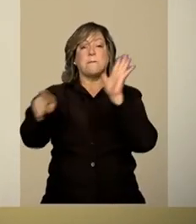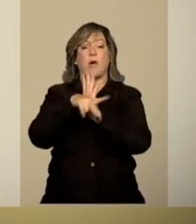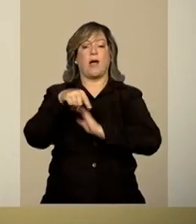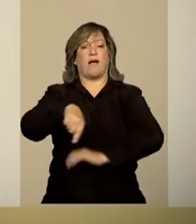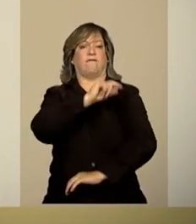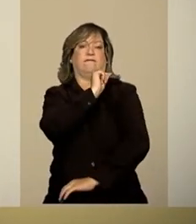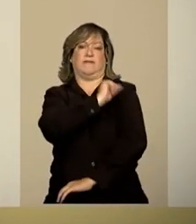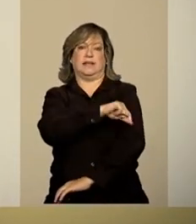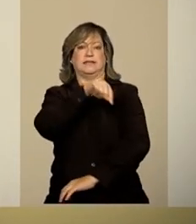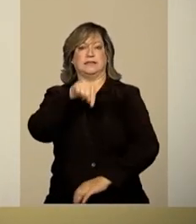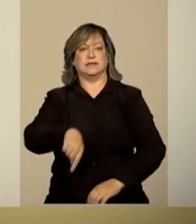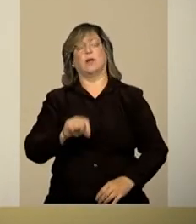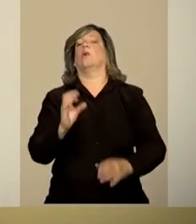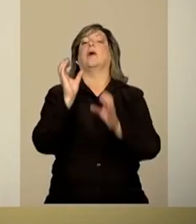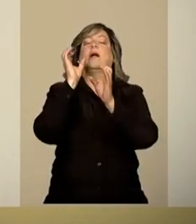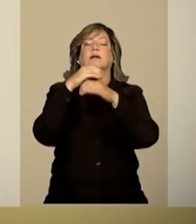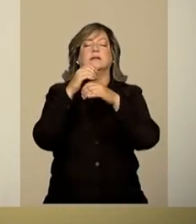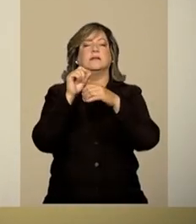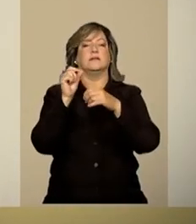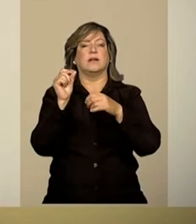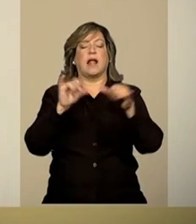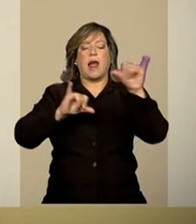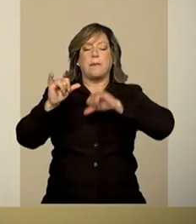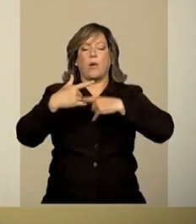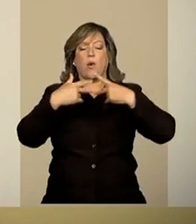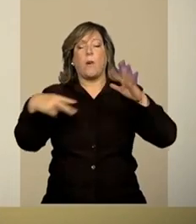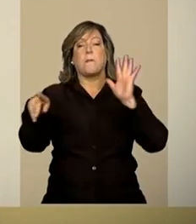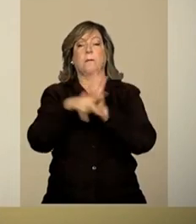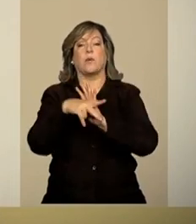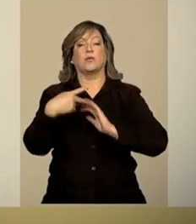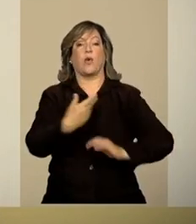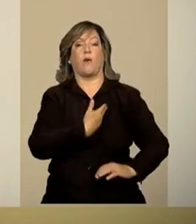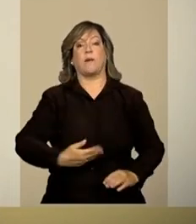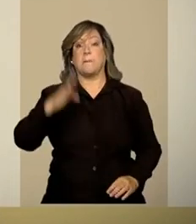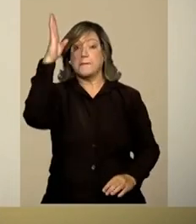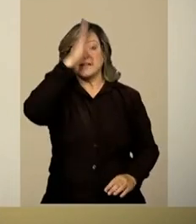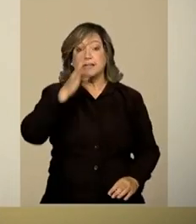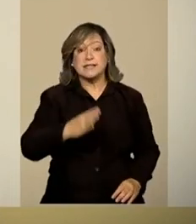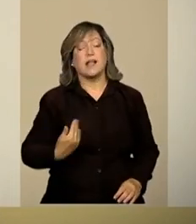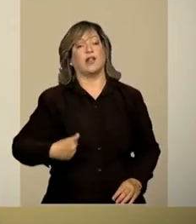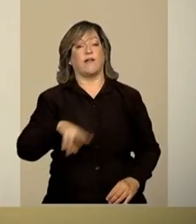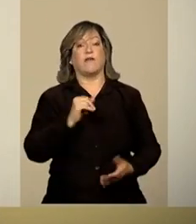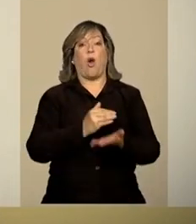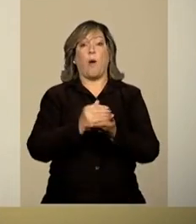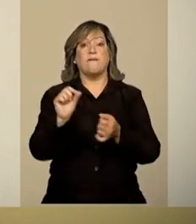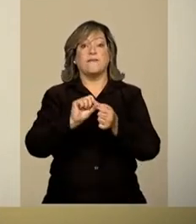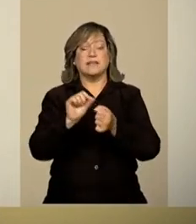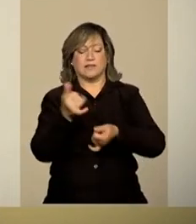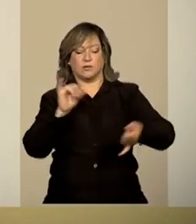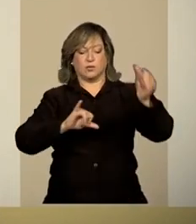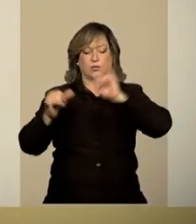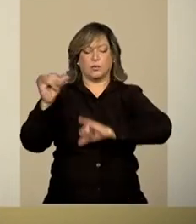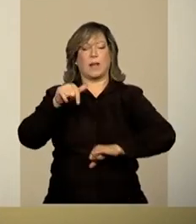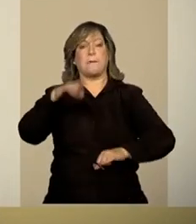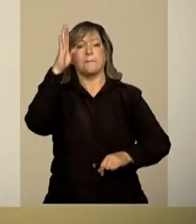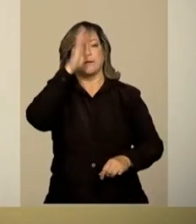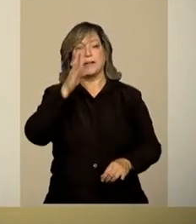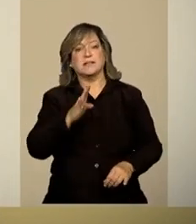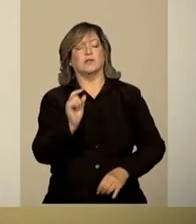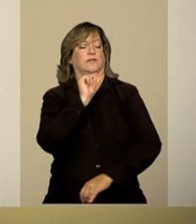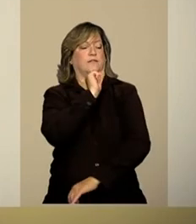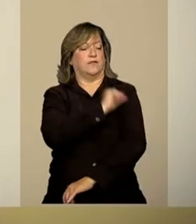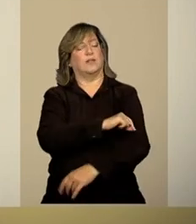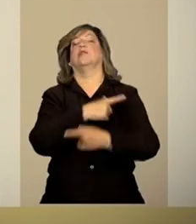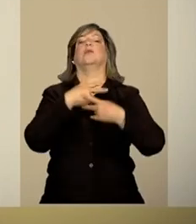e isso para um laboratório público brasileiro ou seja nós vamos passar a produzir a vacina e ao mesmo tempo